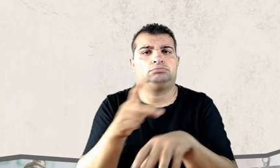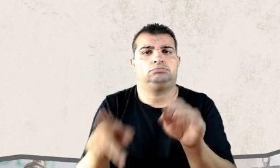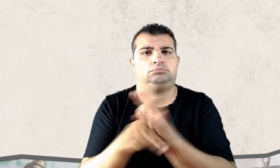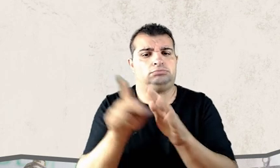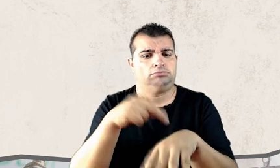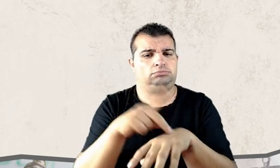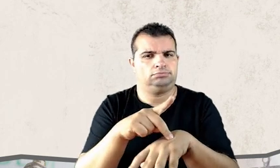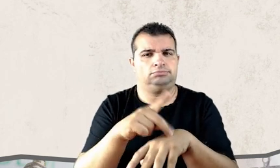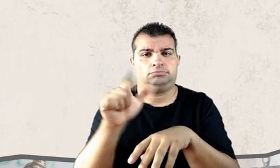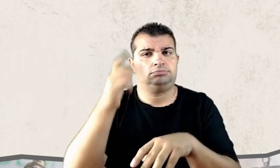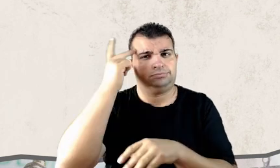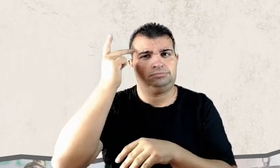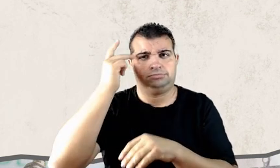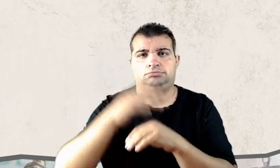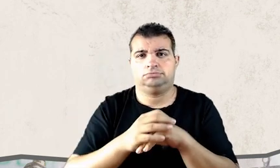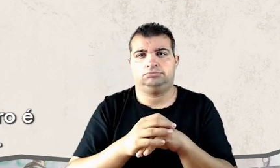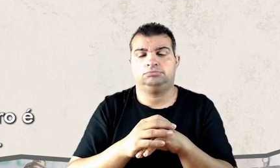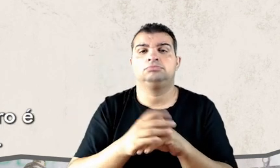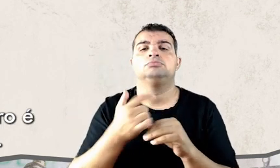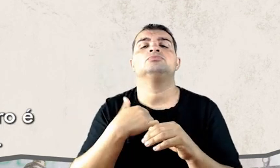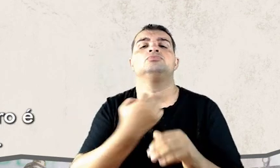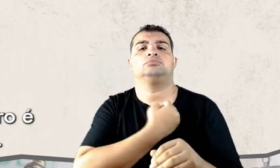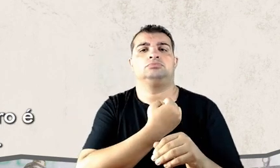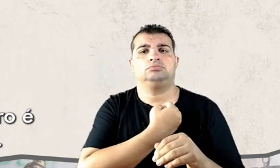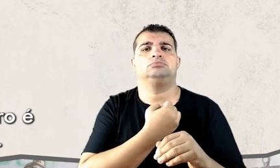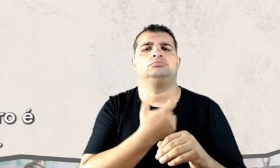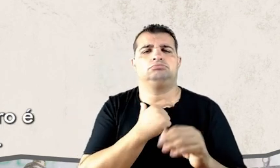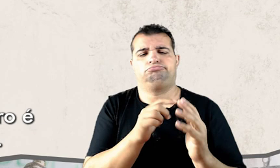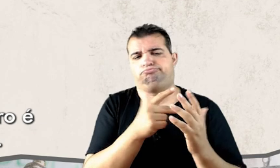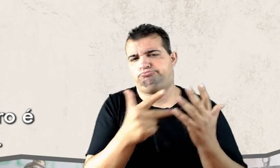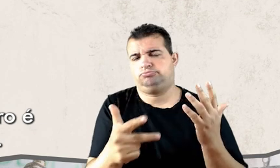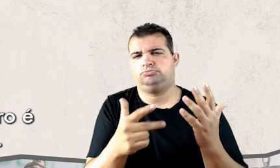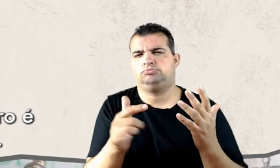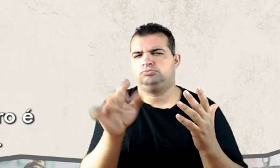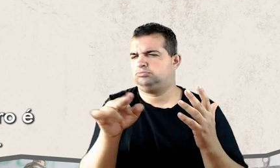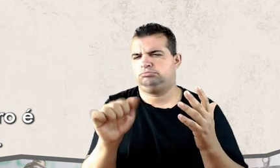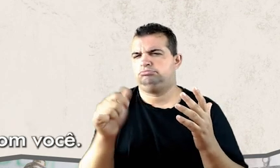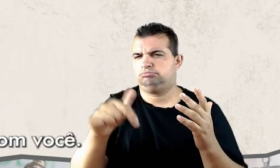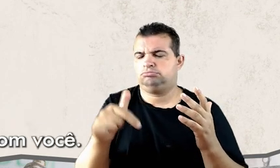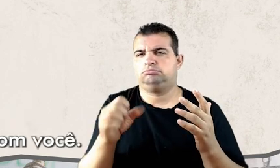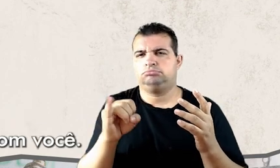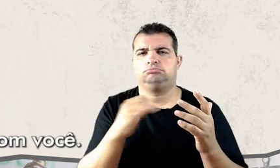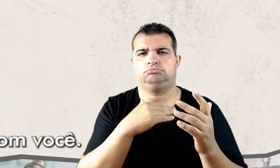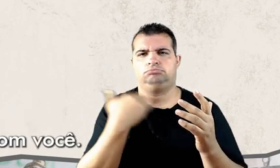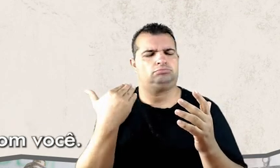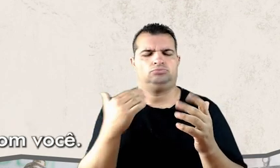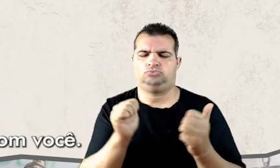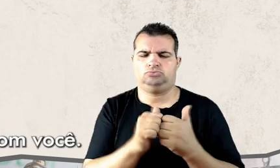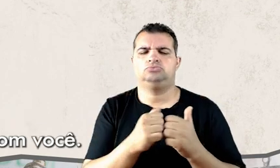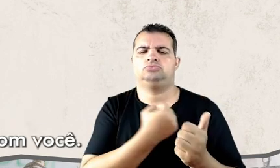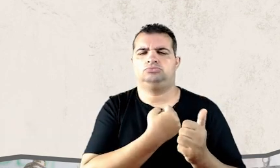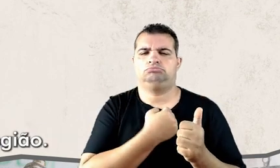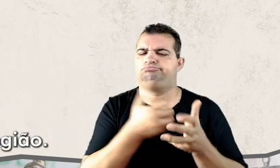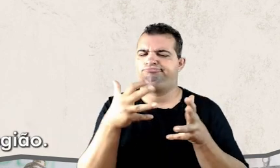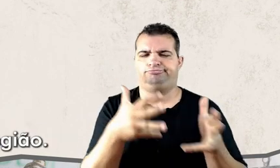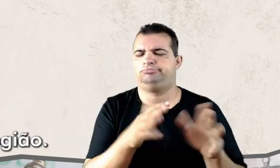do país, que é o de São Paulo. E eu recebi o número é sequencial, nunca se repete, se você morrer o número enterra com